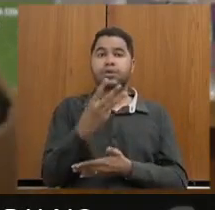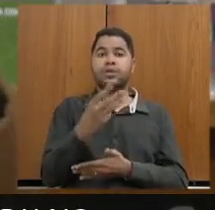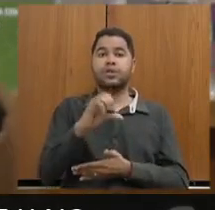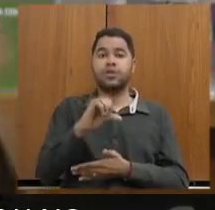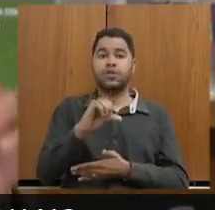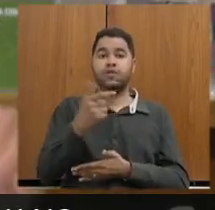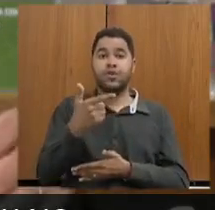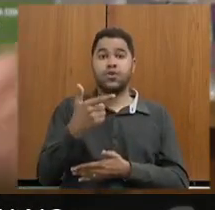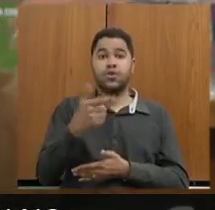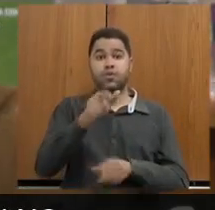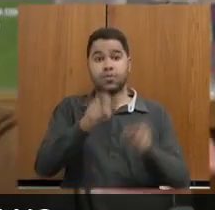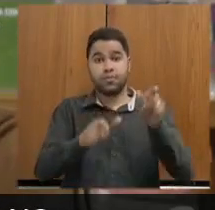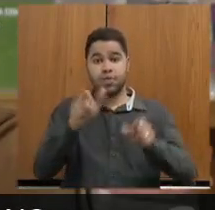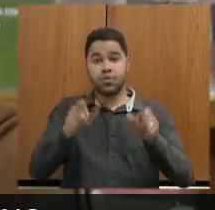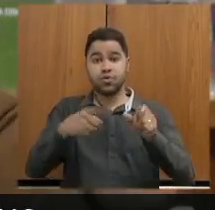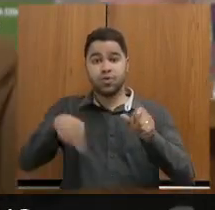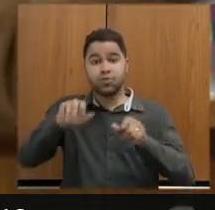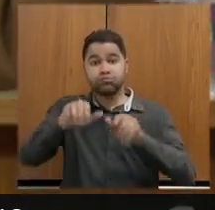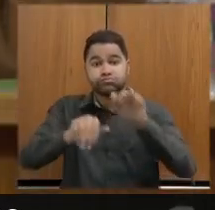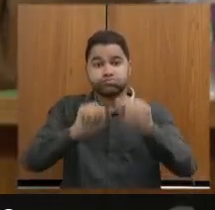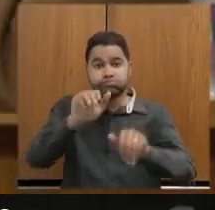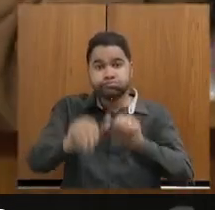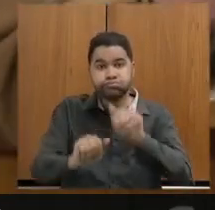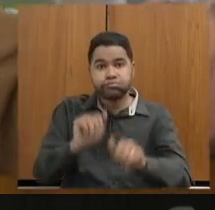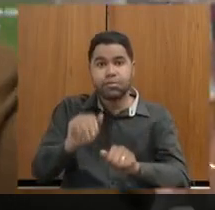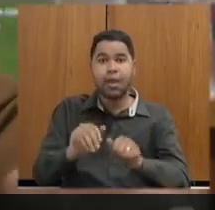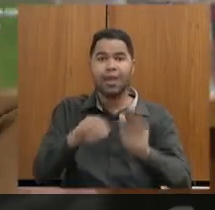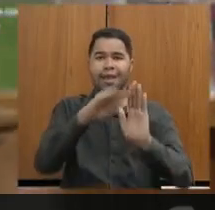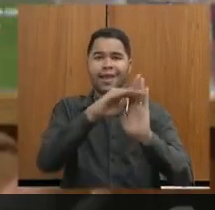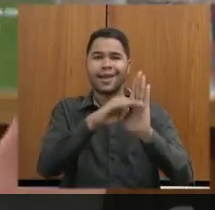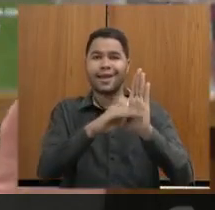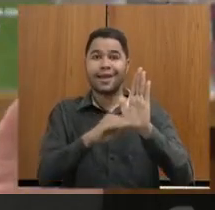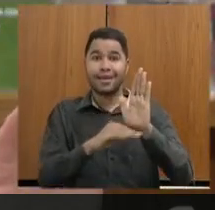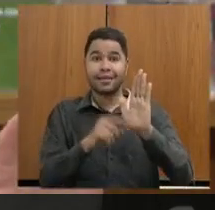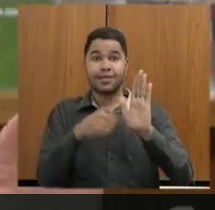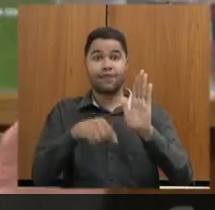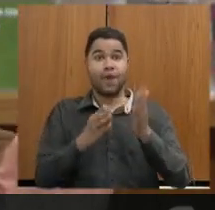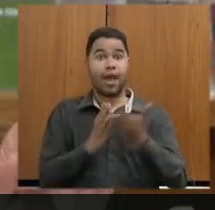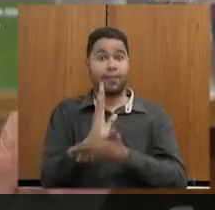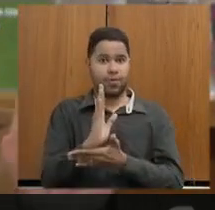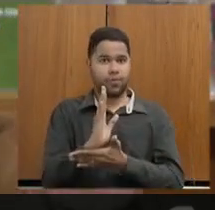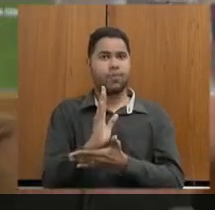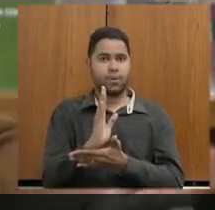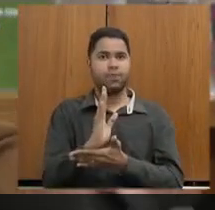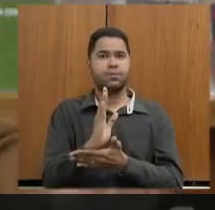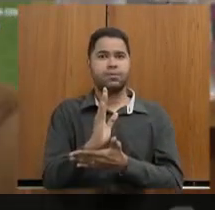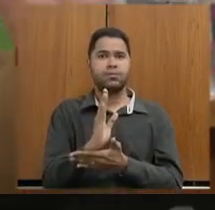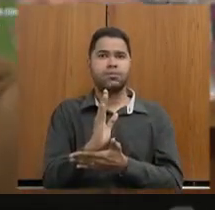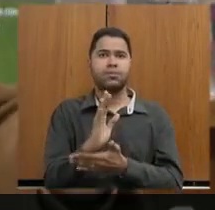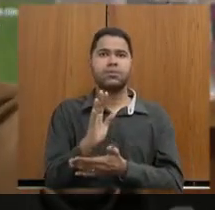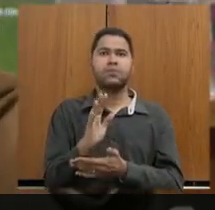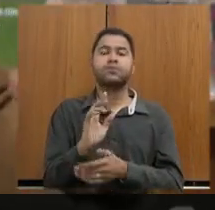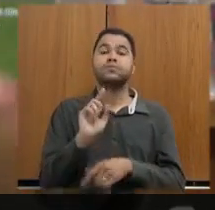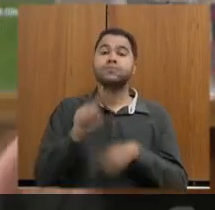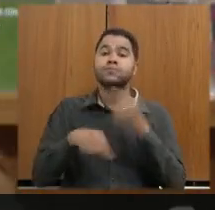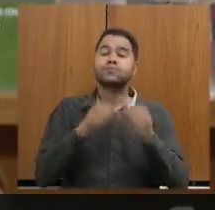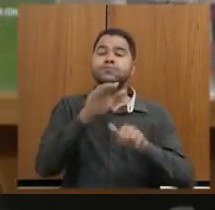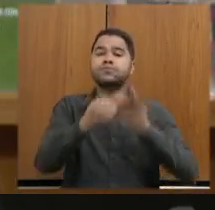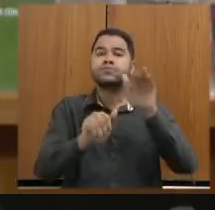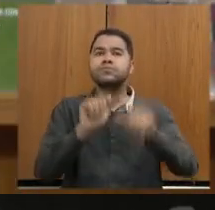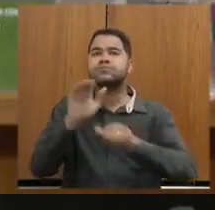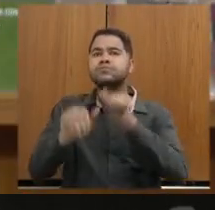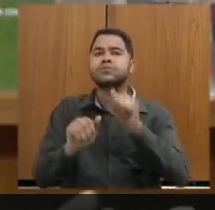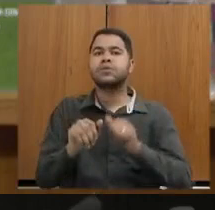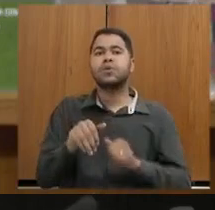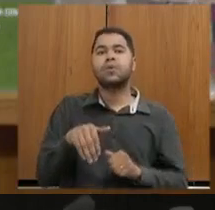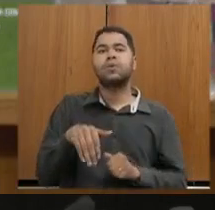392 candidatos nós estamos chamando dentro da lista lá dos que estão que passaram no concurso eles gastam em torno depois que é chamado quase